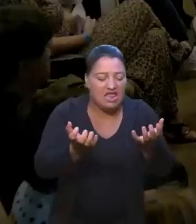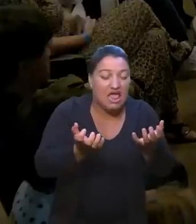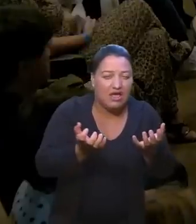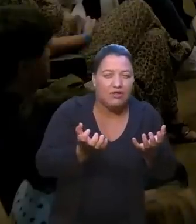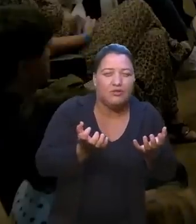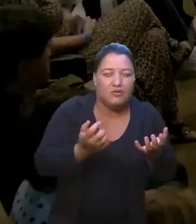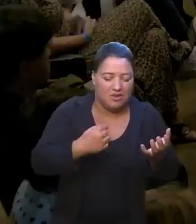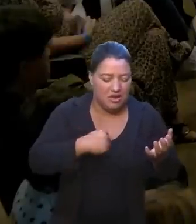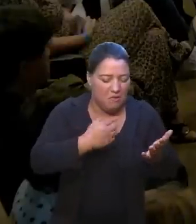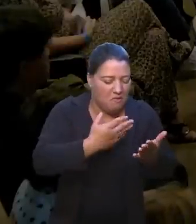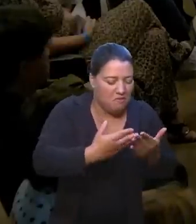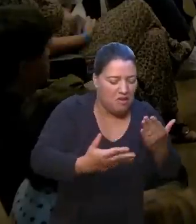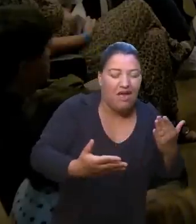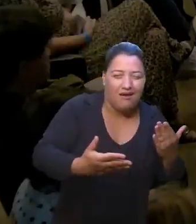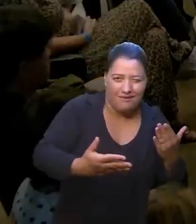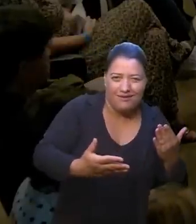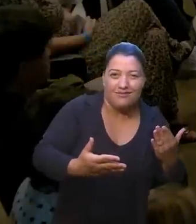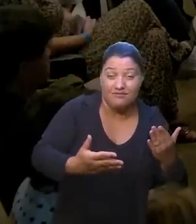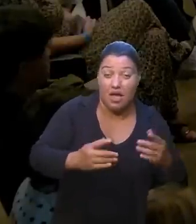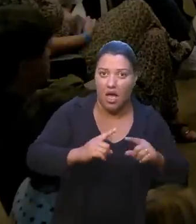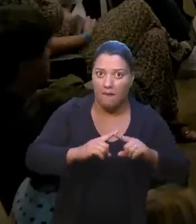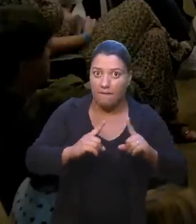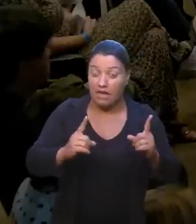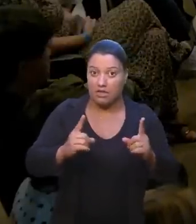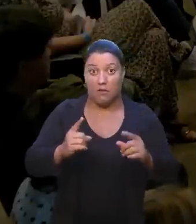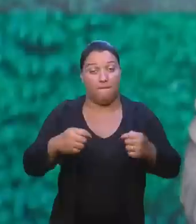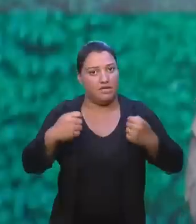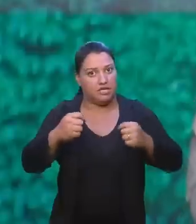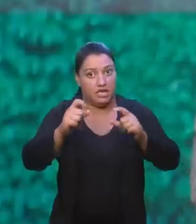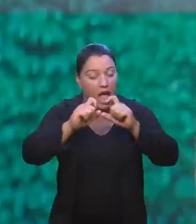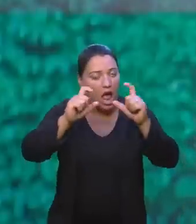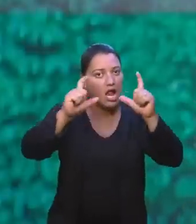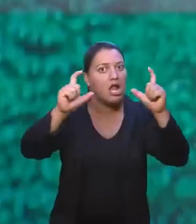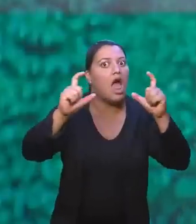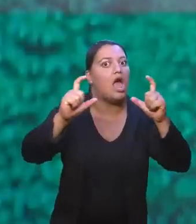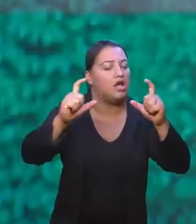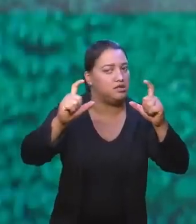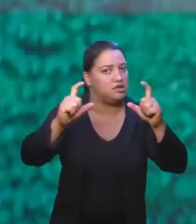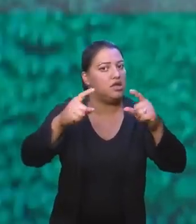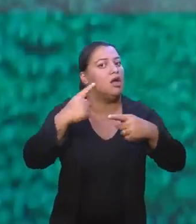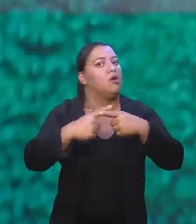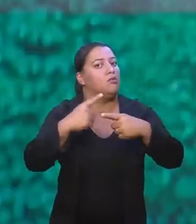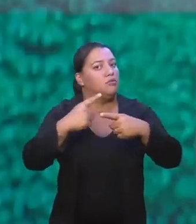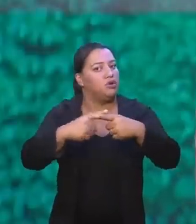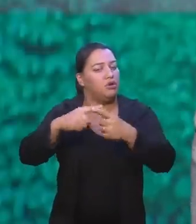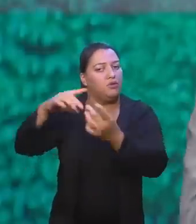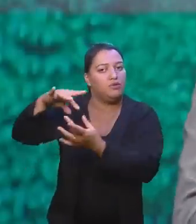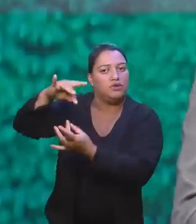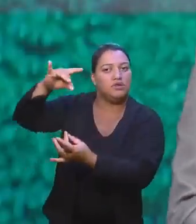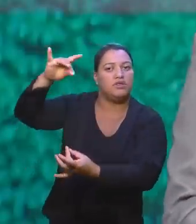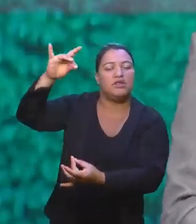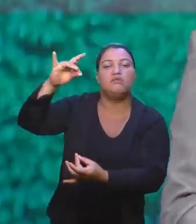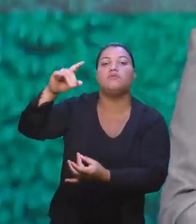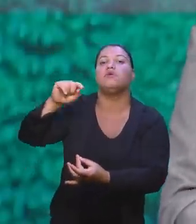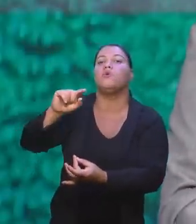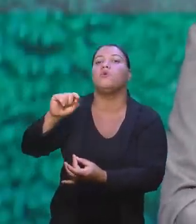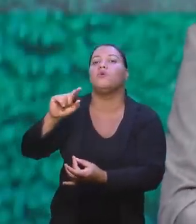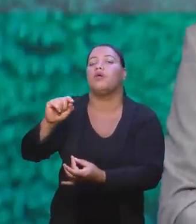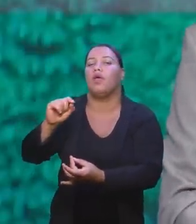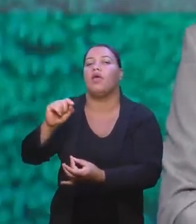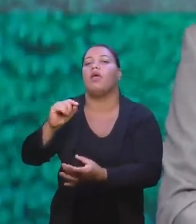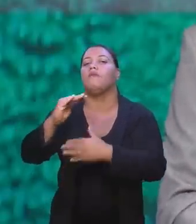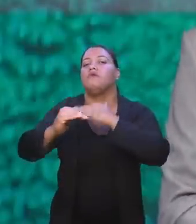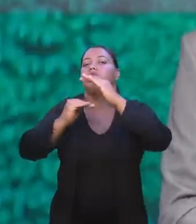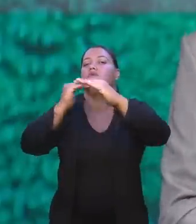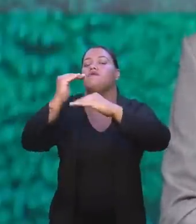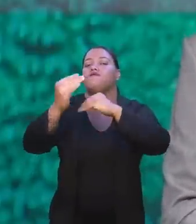vibrar contra. Então, quando fazemos esses alertas dos espíritos referidos, não é para desenvolver em